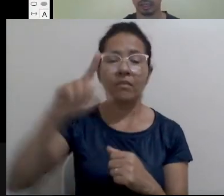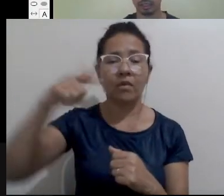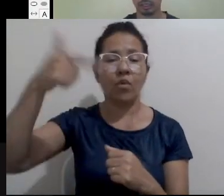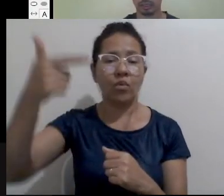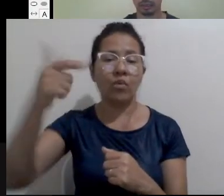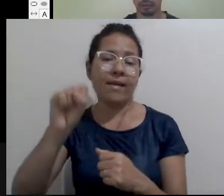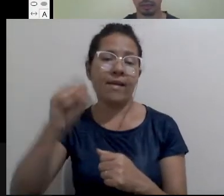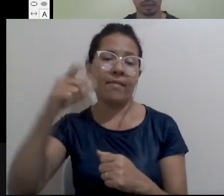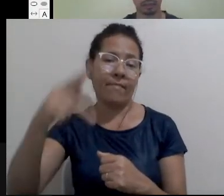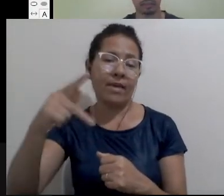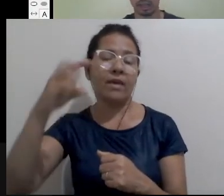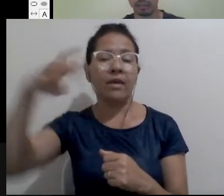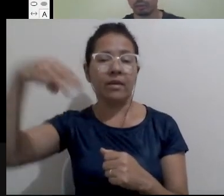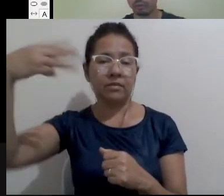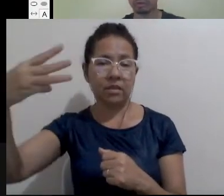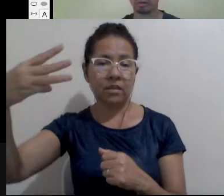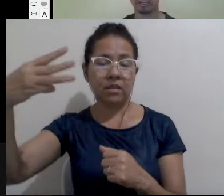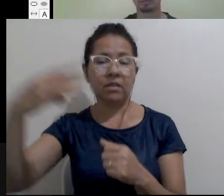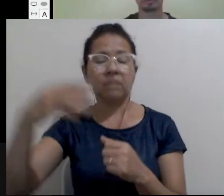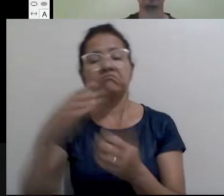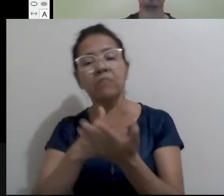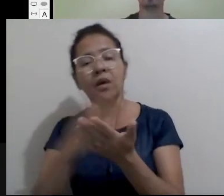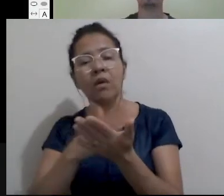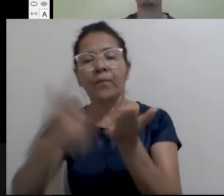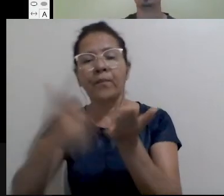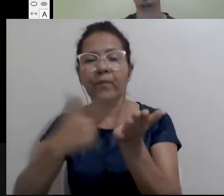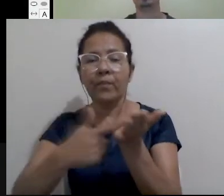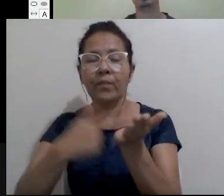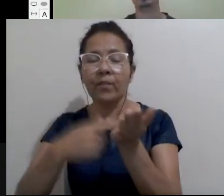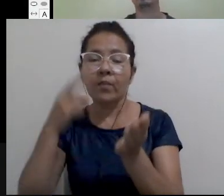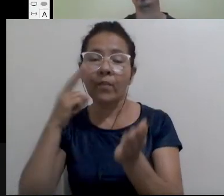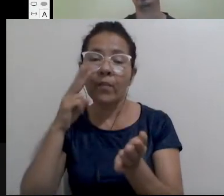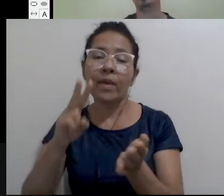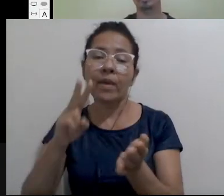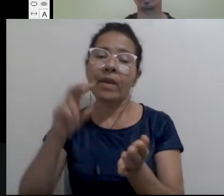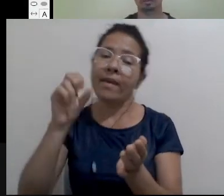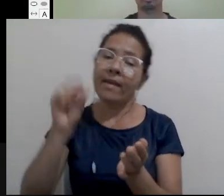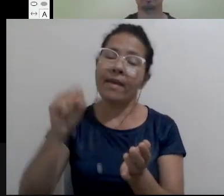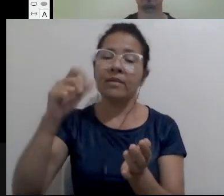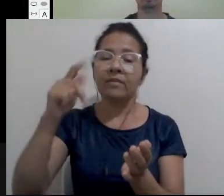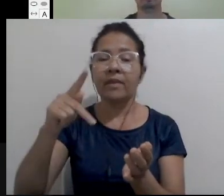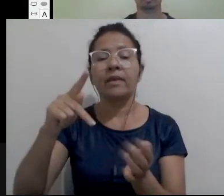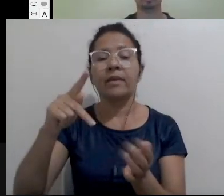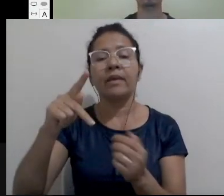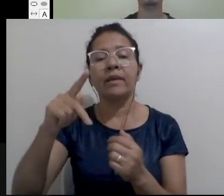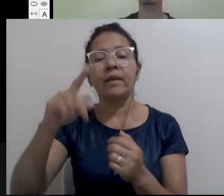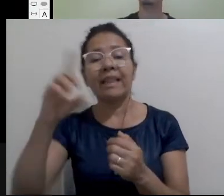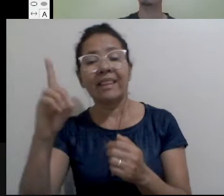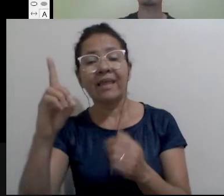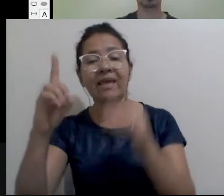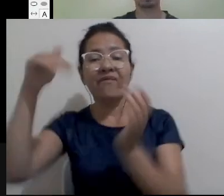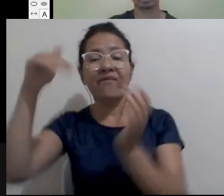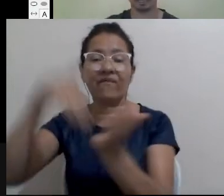D2, S, P3. Em muitos locais, muitos livros, tá, vocês vão ver às vezes SP3, D2, o D por último, tá bem?